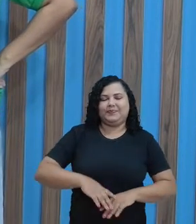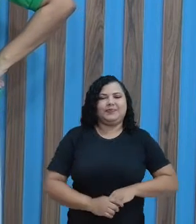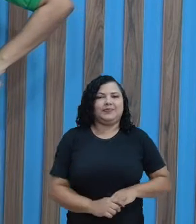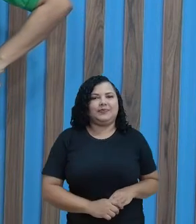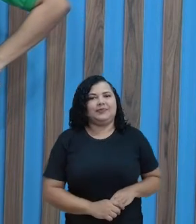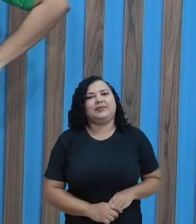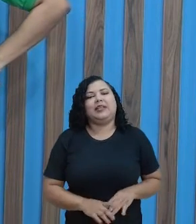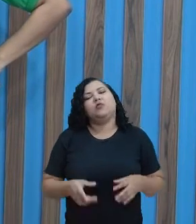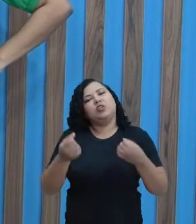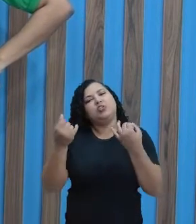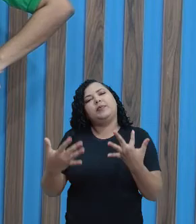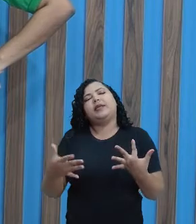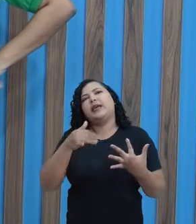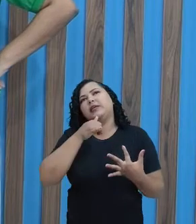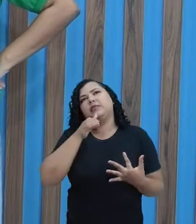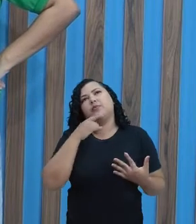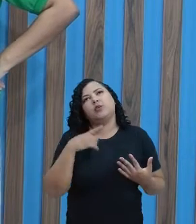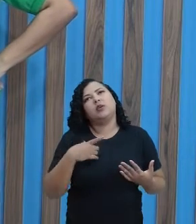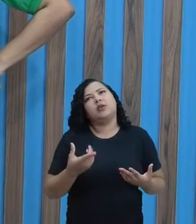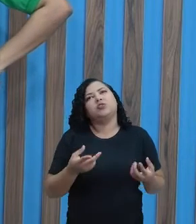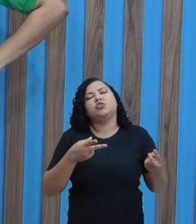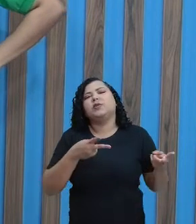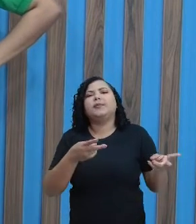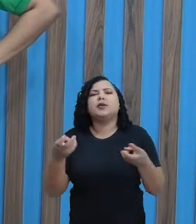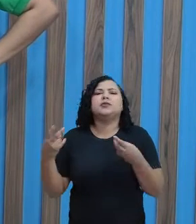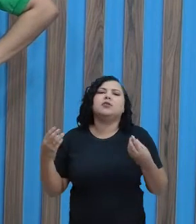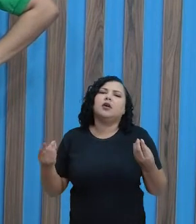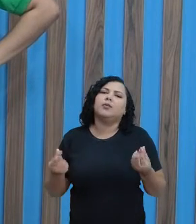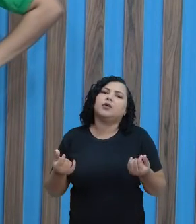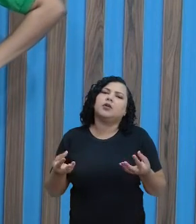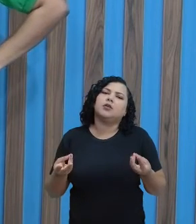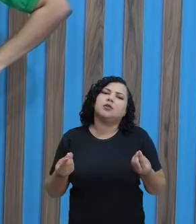E quando eu falo assim, quando a gente vê que,